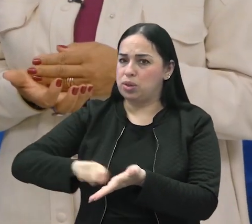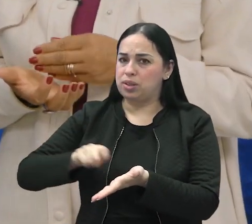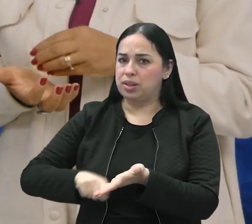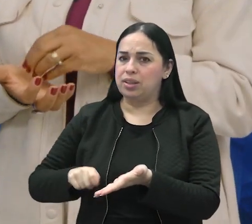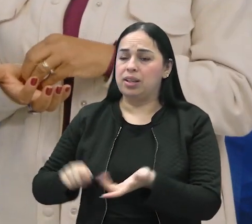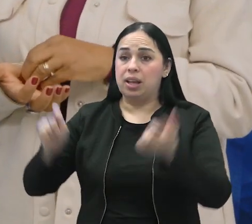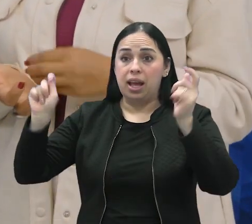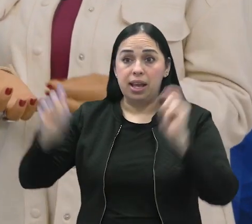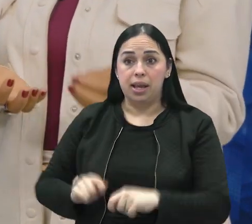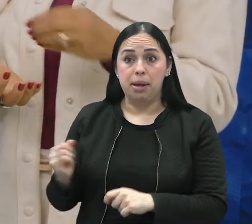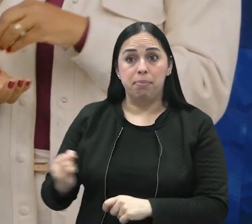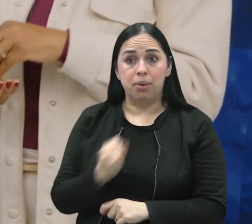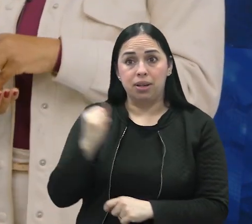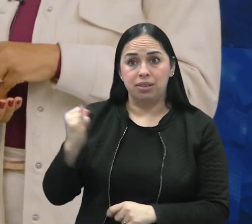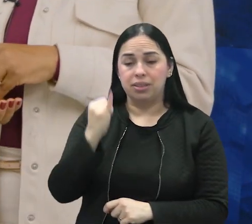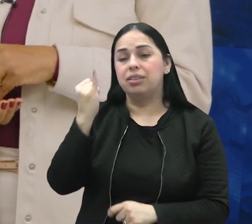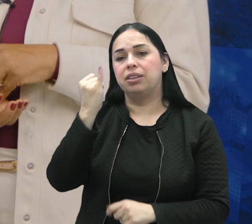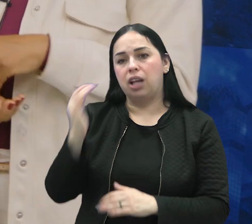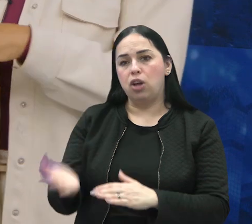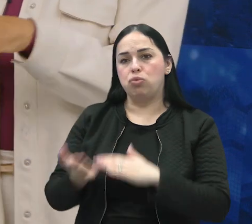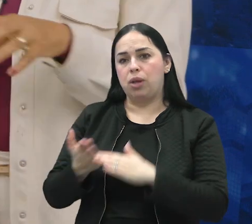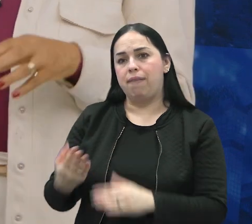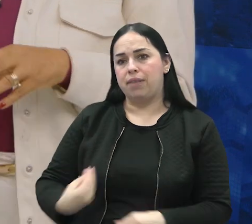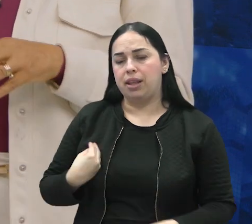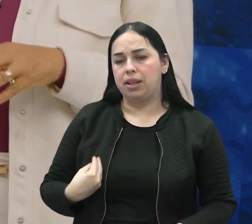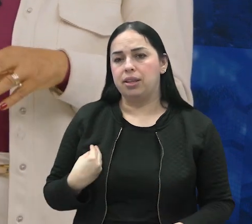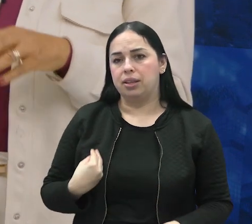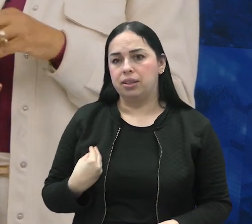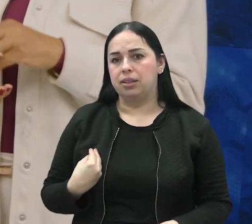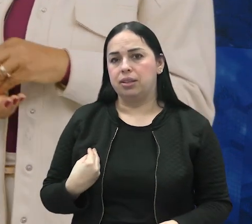escrita é uma competência super importante na